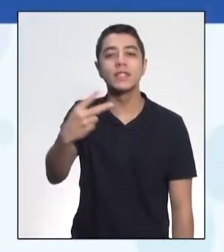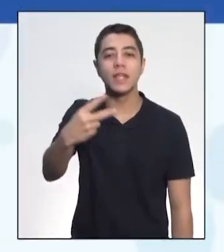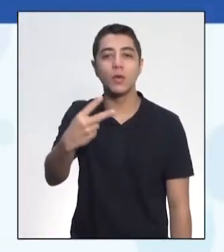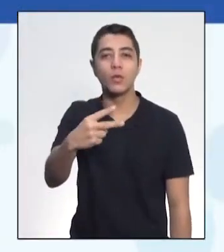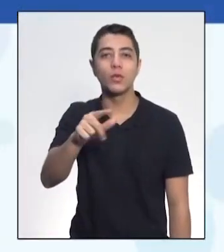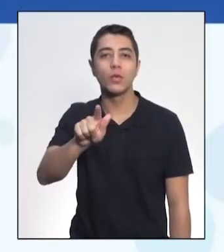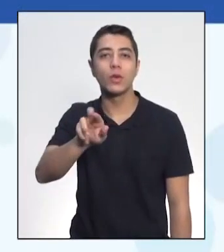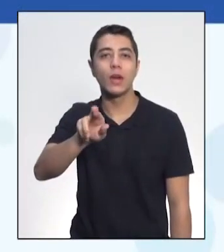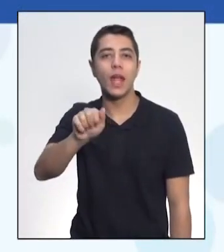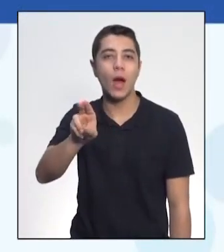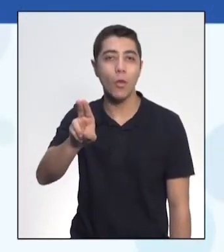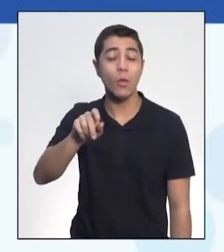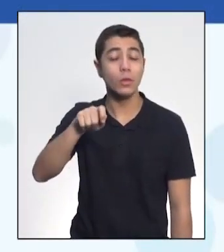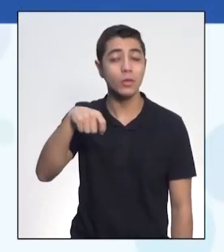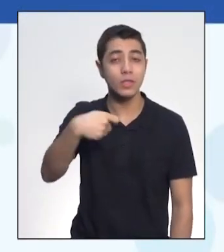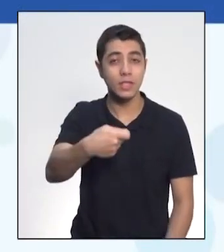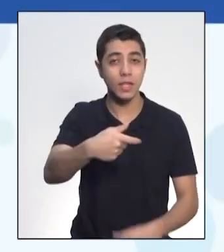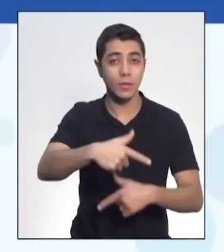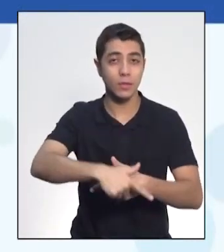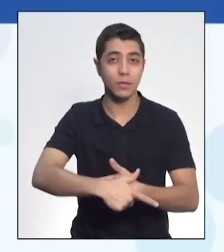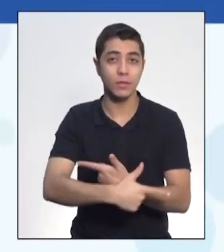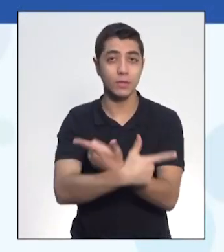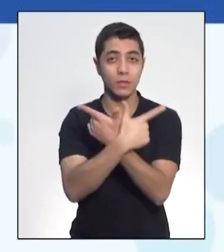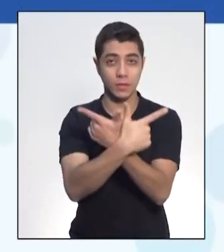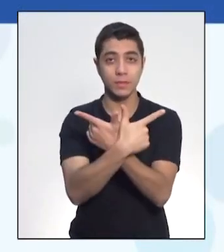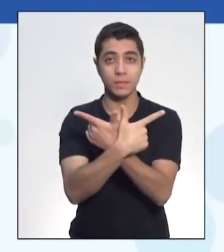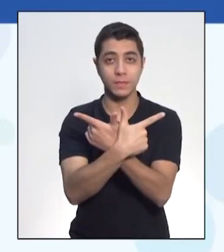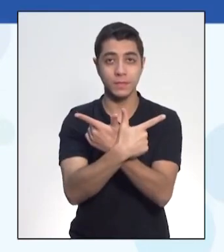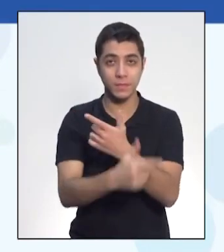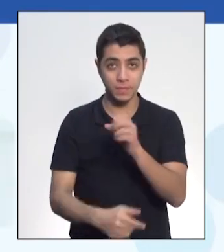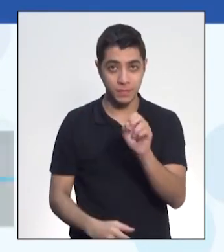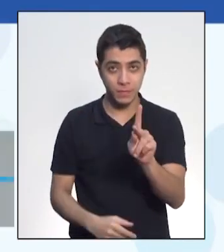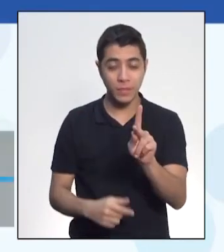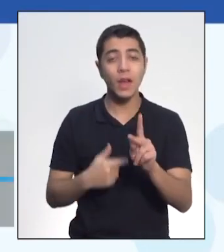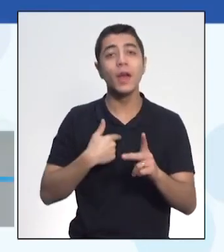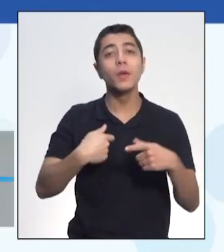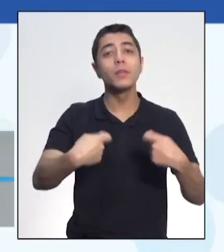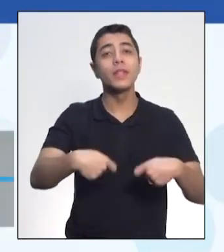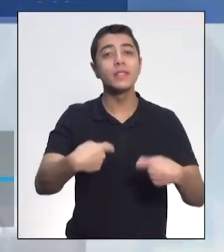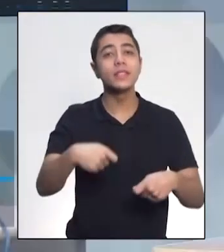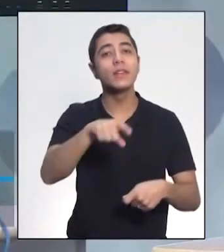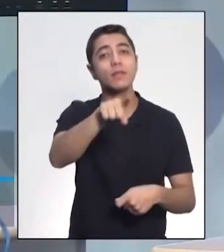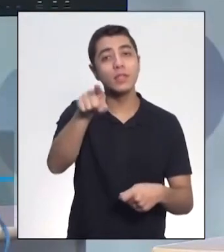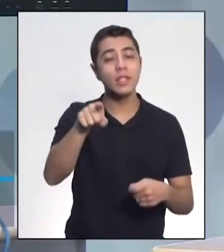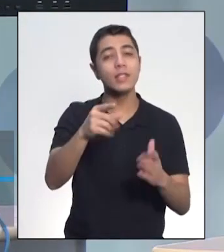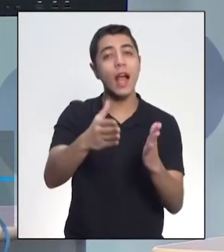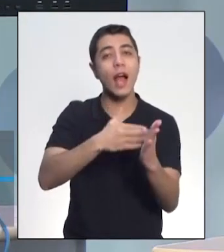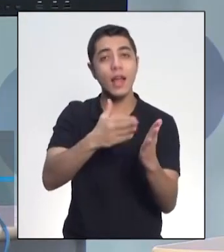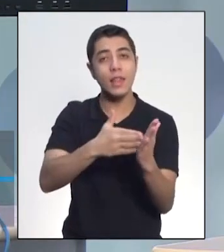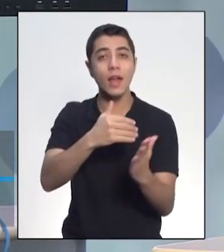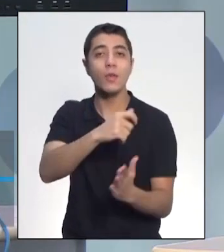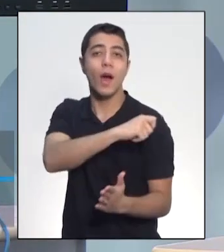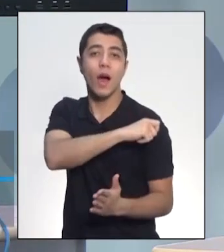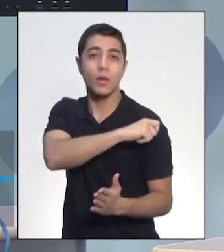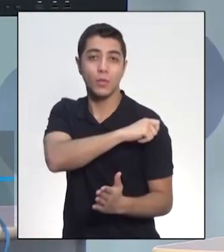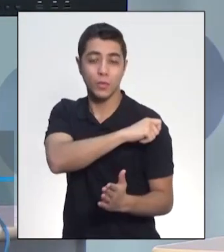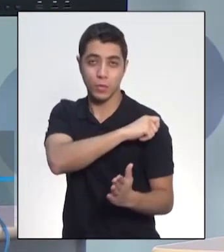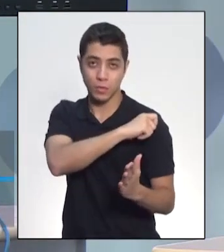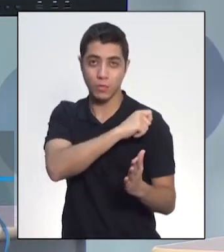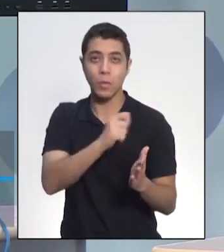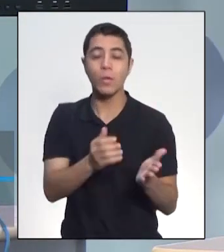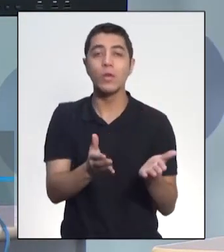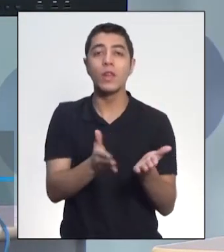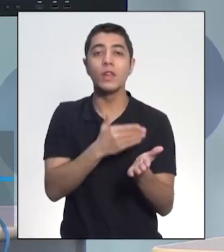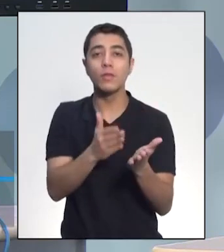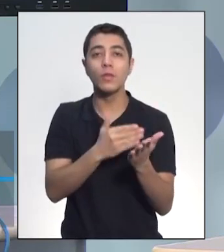que eu preciso que vocês façam? Eu preciso que vocês peguem o caderno do aluno, volume 2, um caderno ou folhas